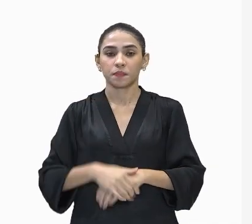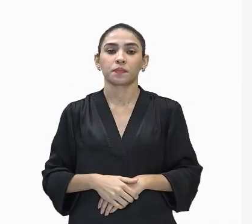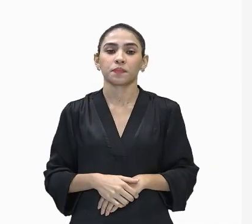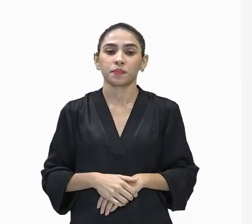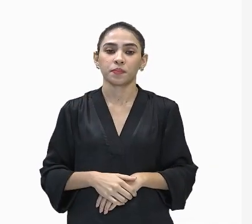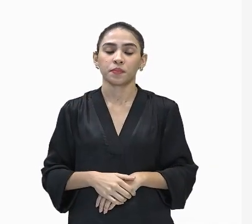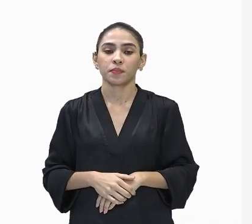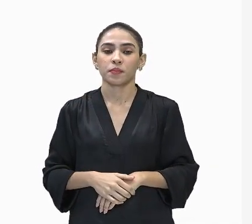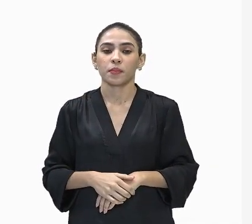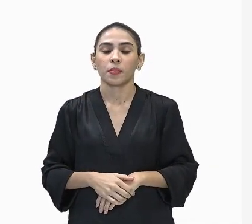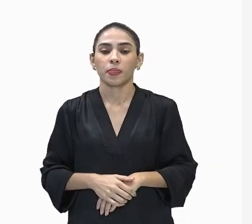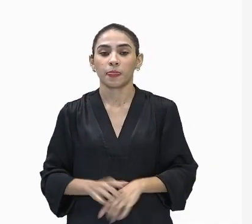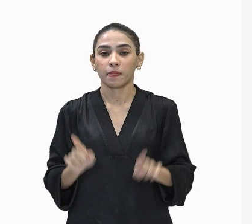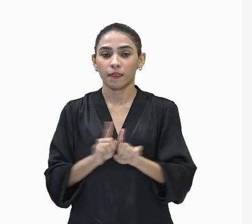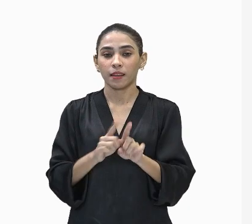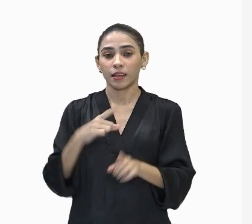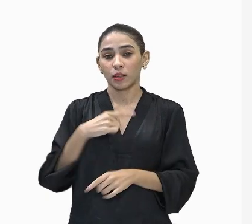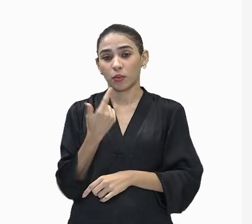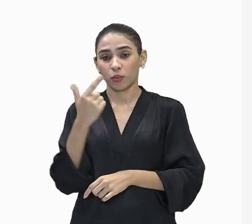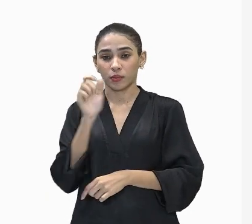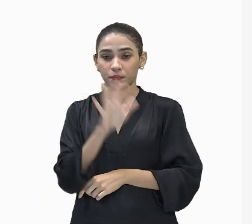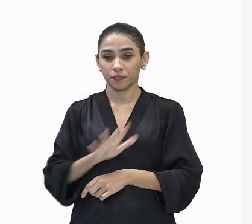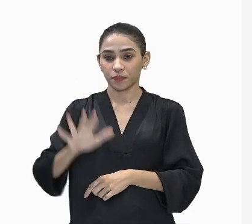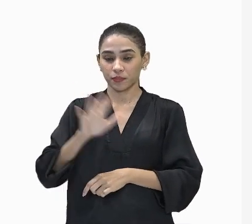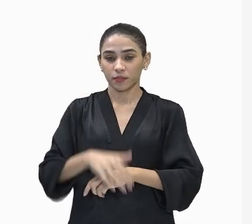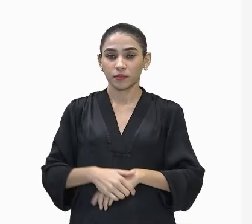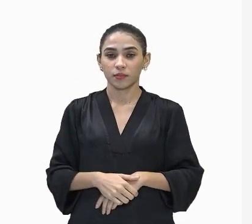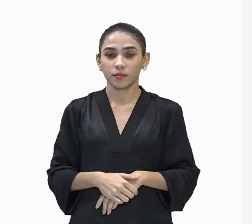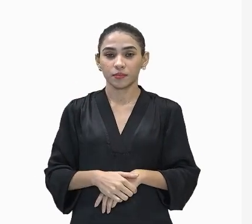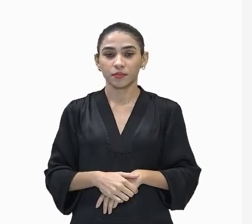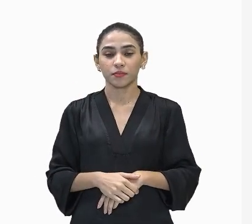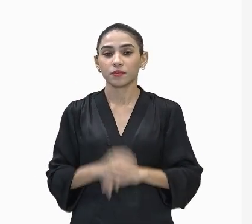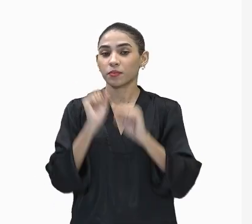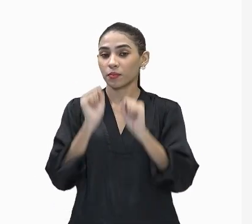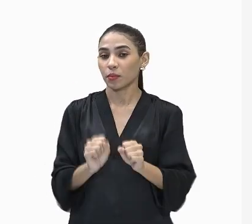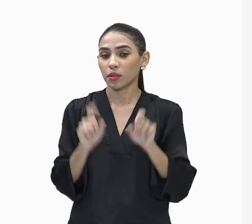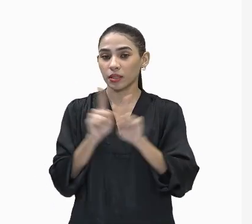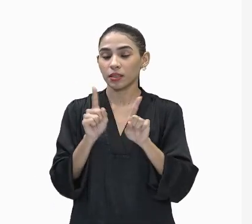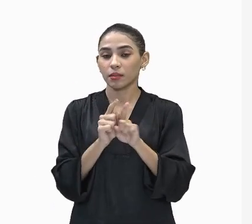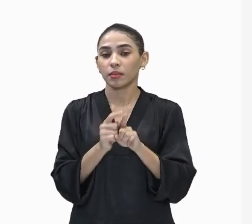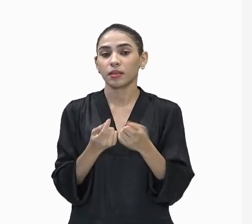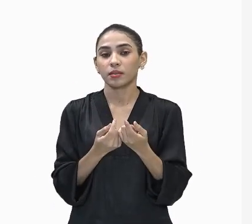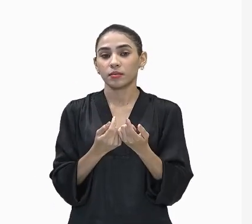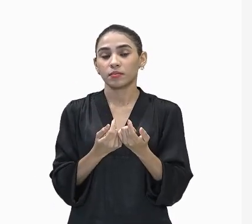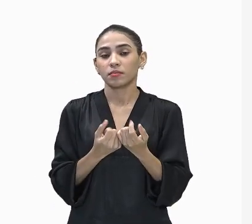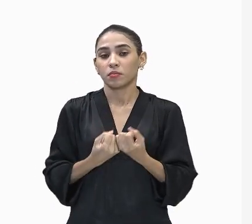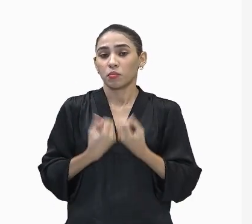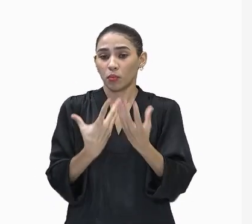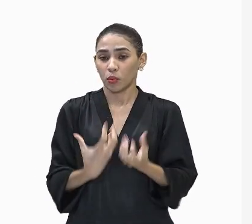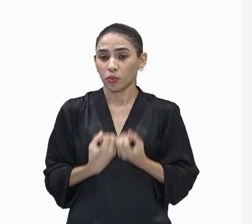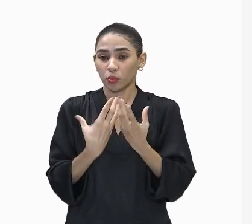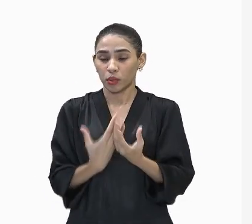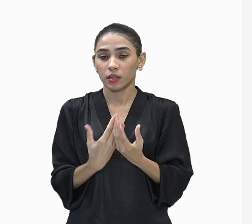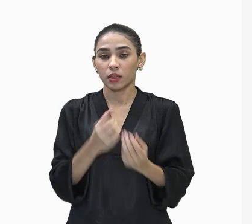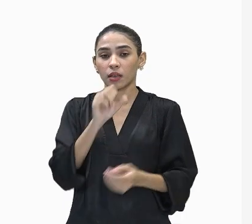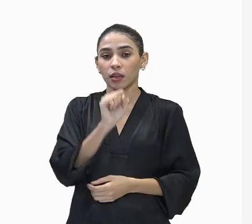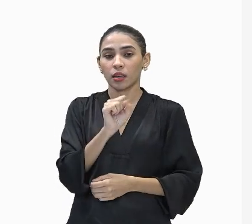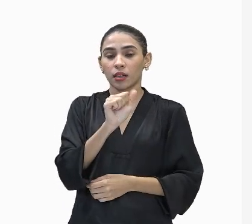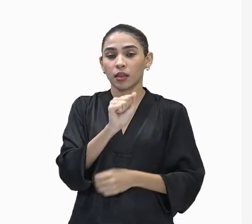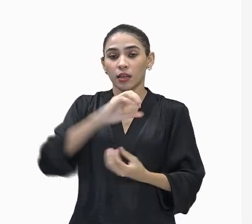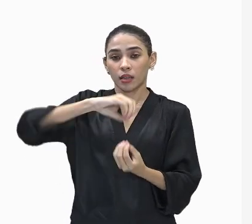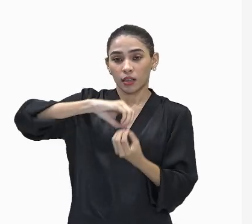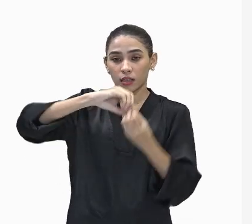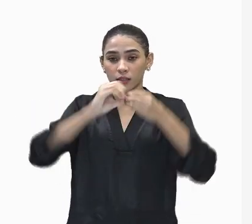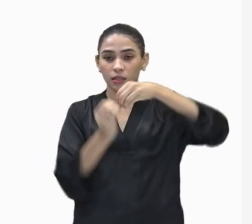aí temos mais alguma imagem olha Olha só elas podem se reproduzir de forma assexuada